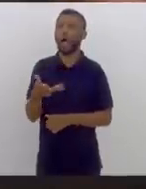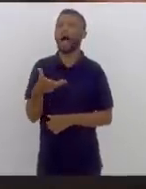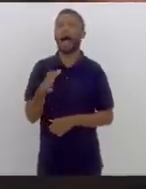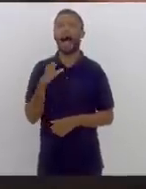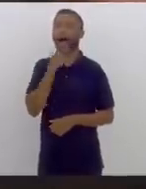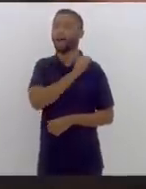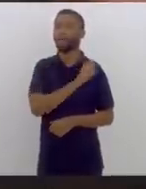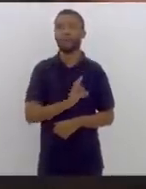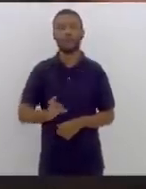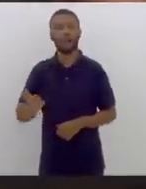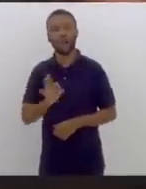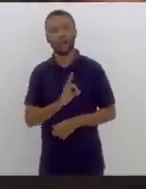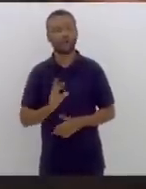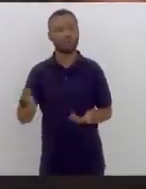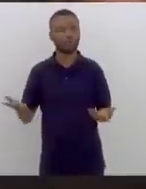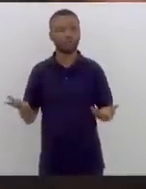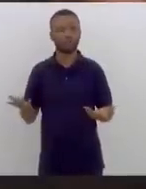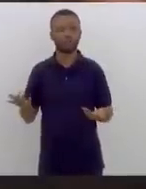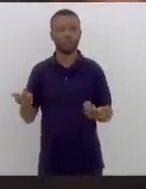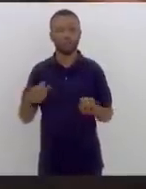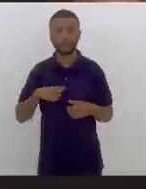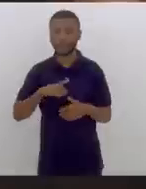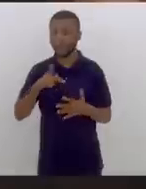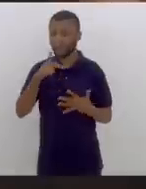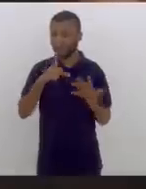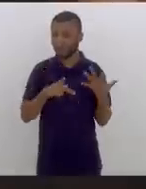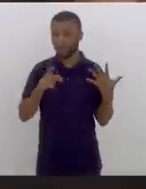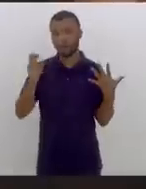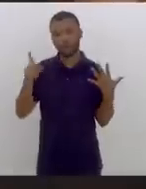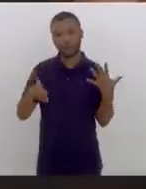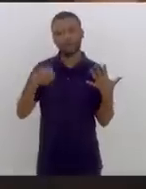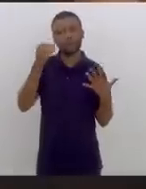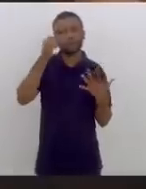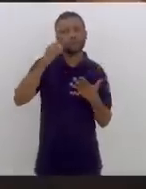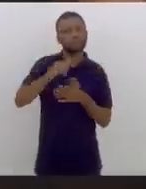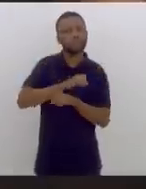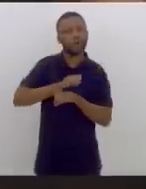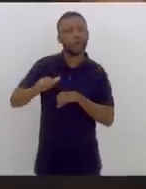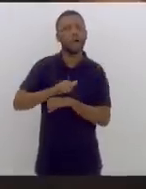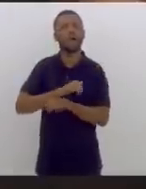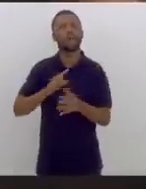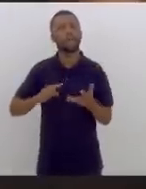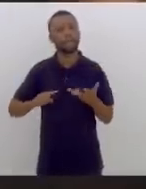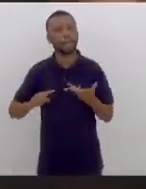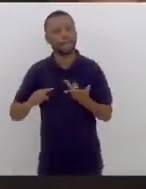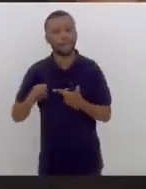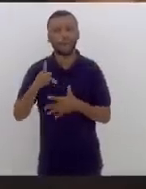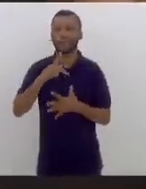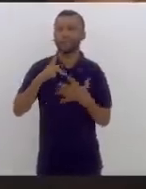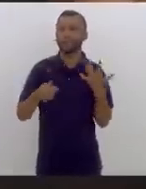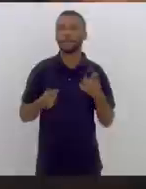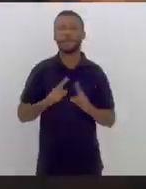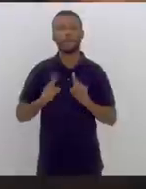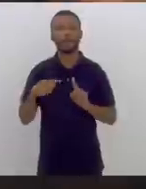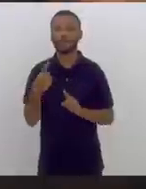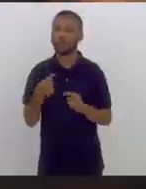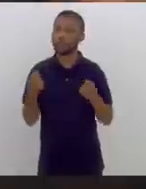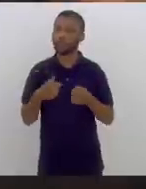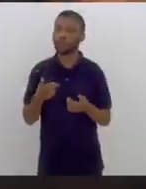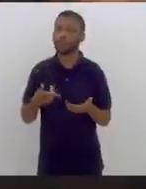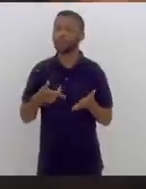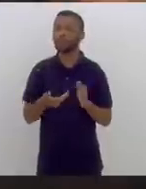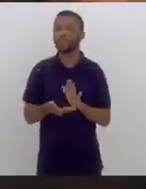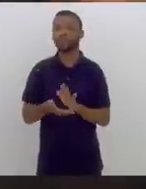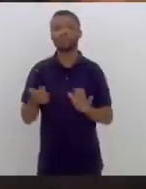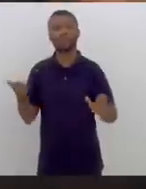contrário tem que ser tem que ter parâmetros Ok vamos vamos adotar os parâmetros Mas vamos tirar vamos